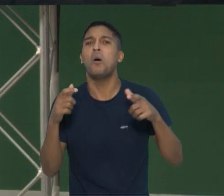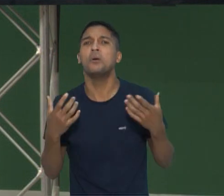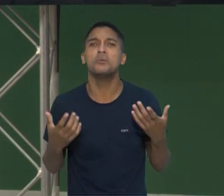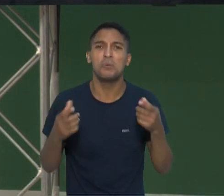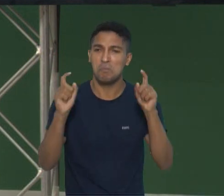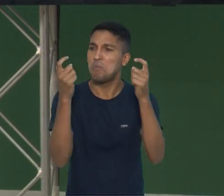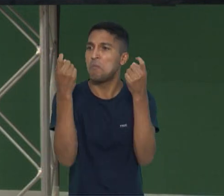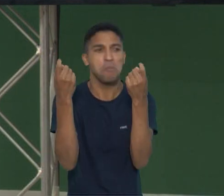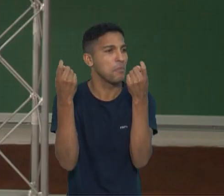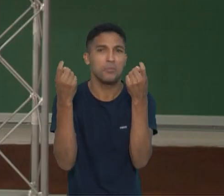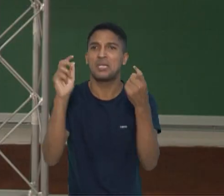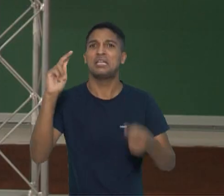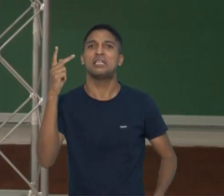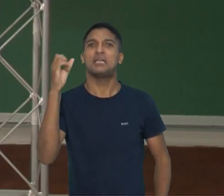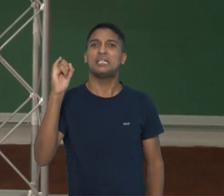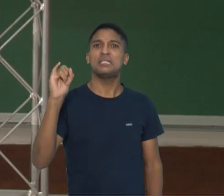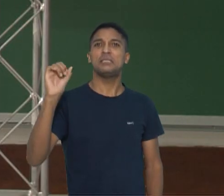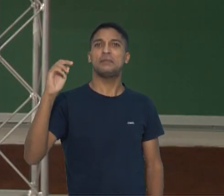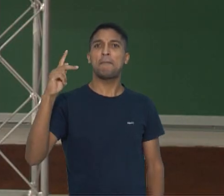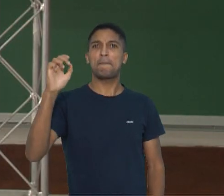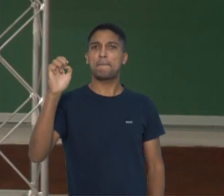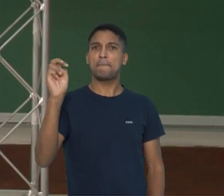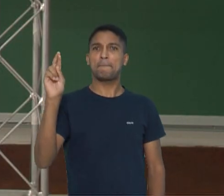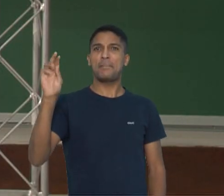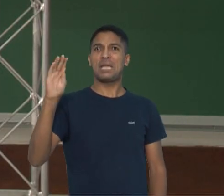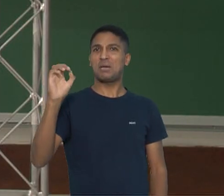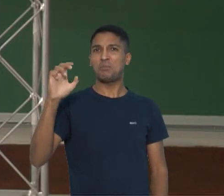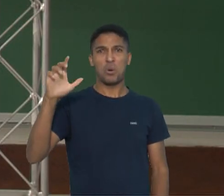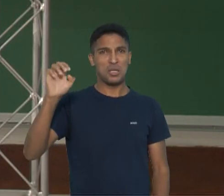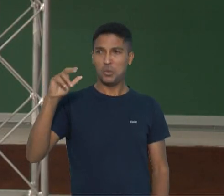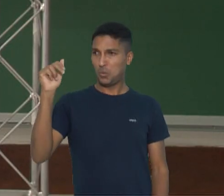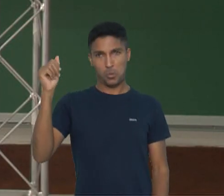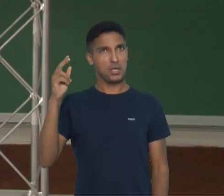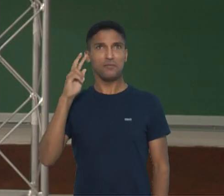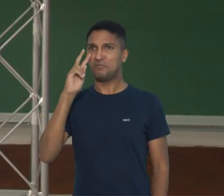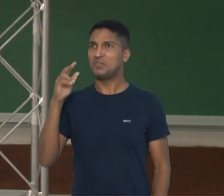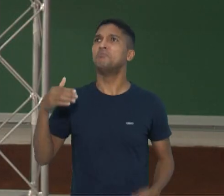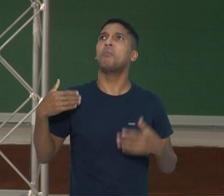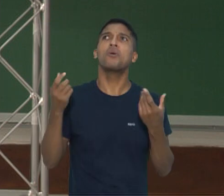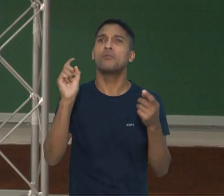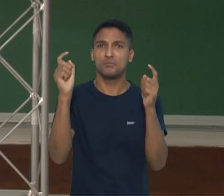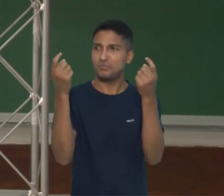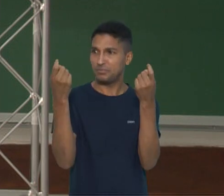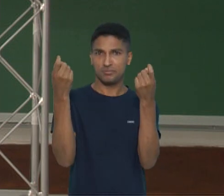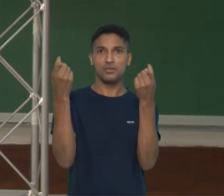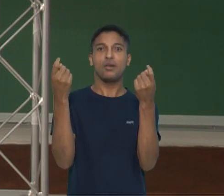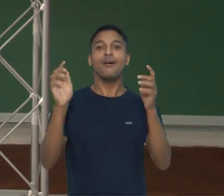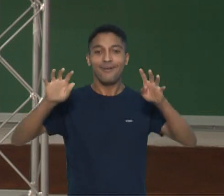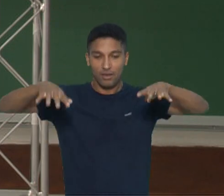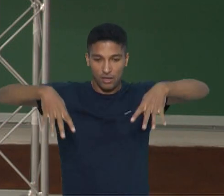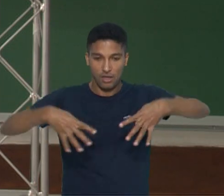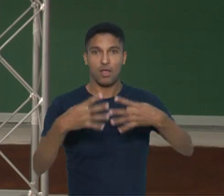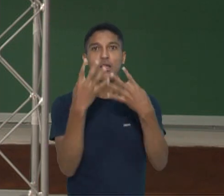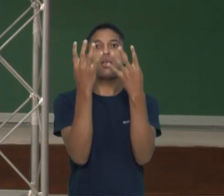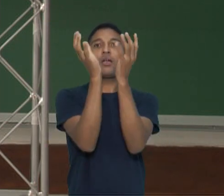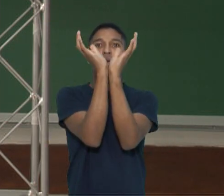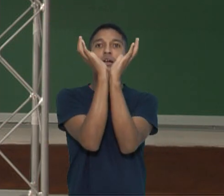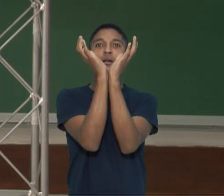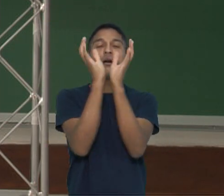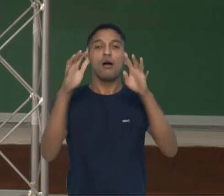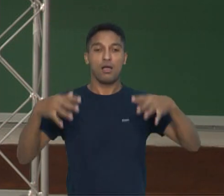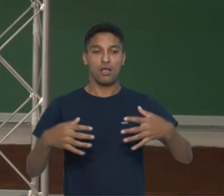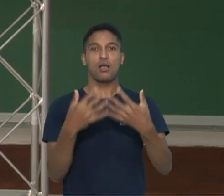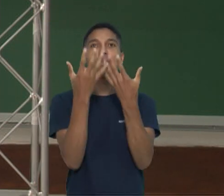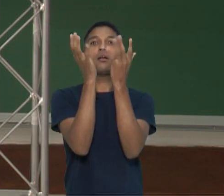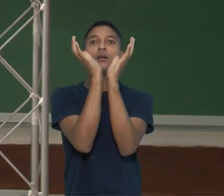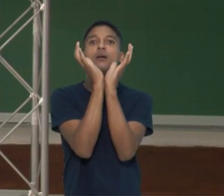porque a gente sempre fala, poxa, hipérbole, nunca vi. Realmente, eu nunca estive em Brasília, nunca vi essa catedral, mas pela imagem nós conseguimos identificar